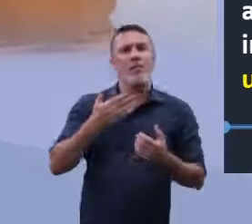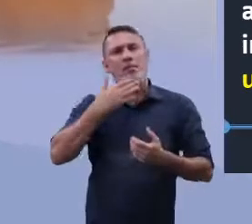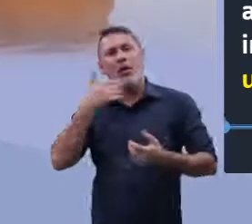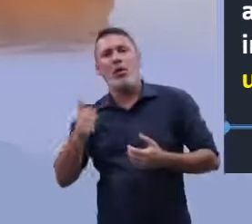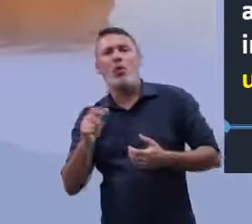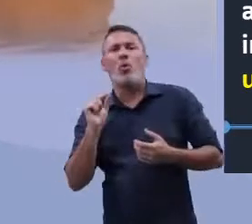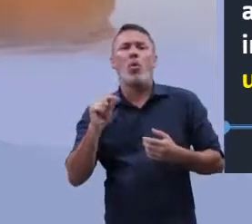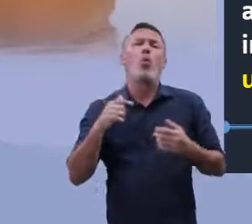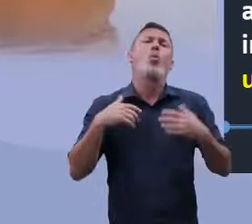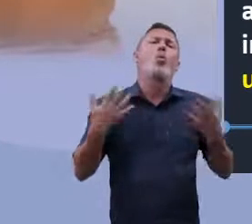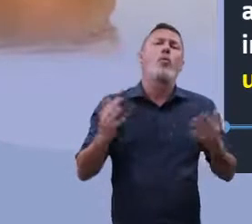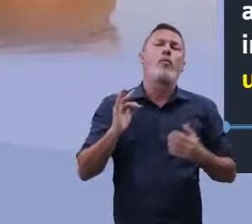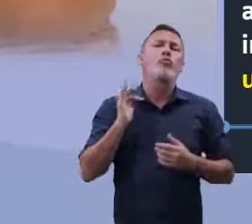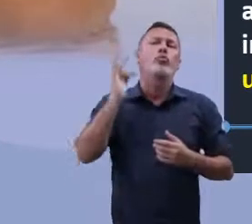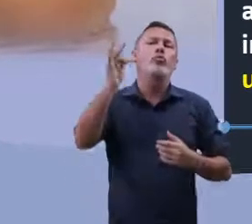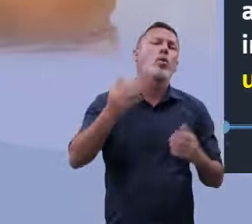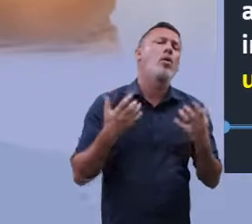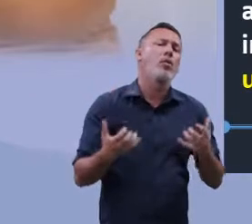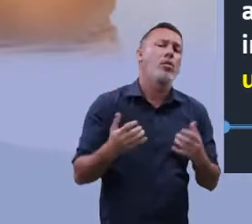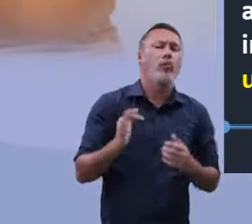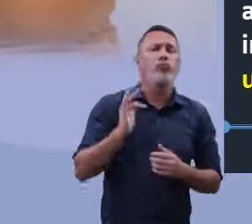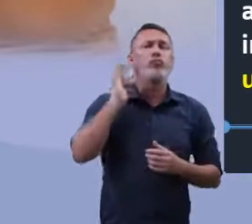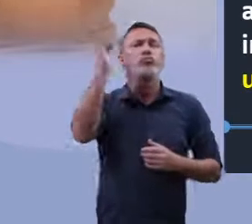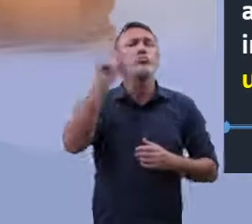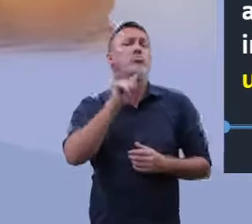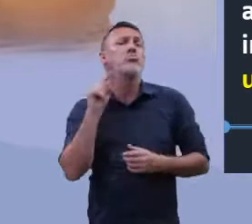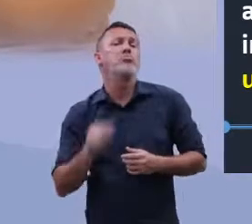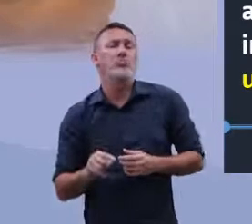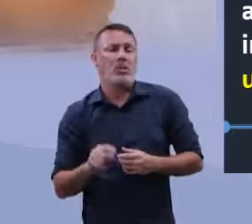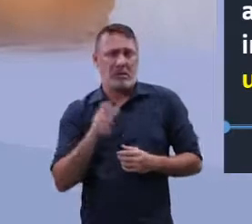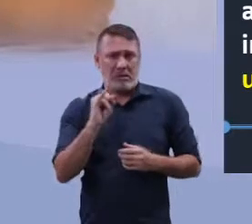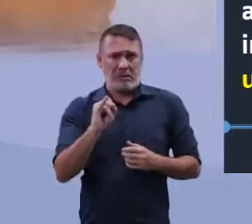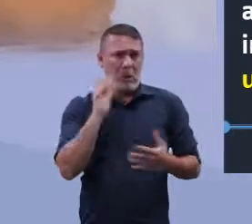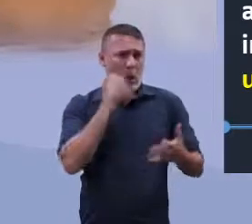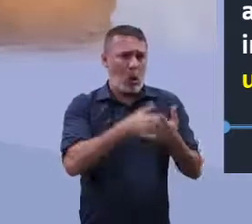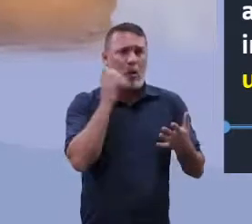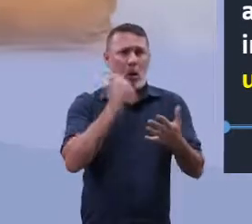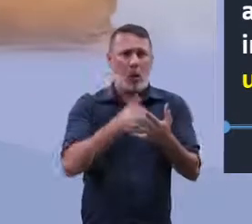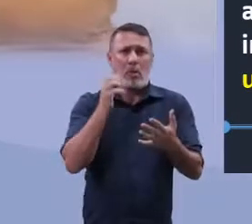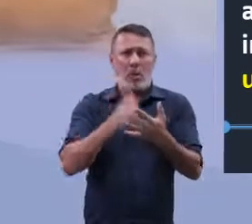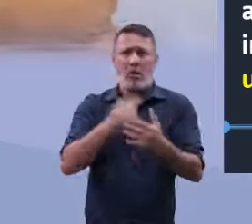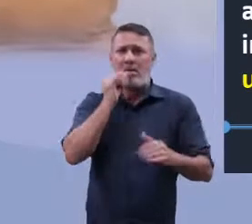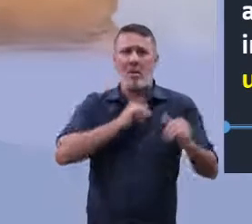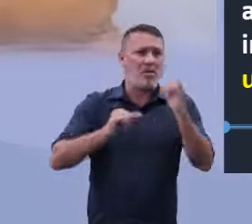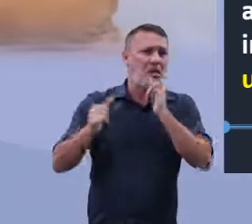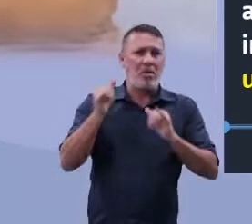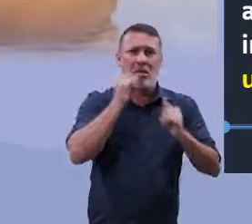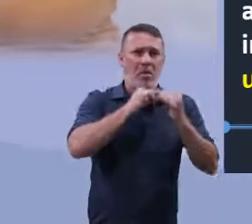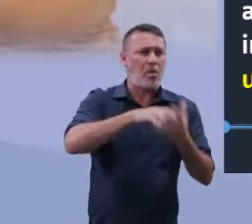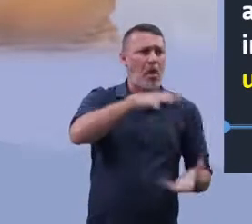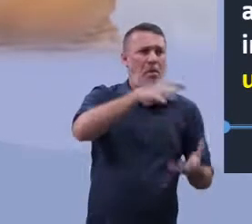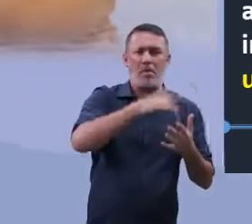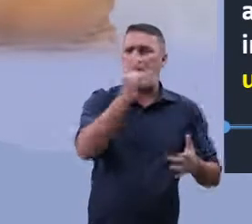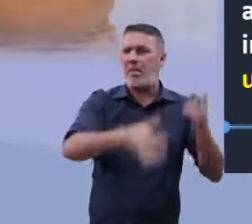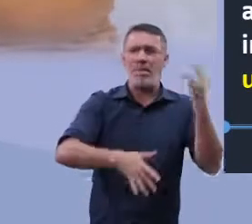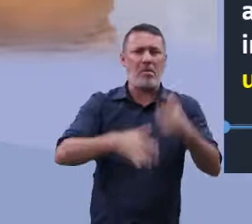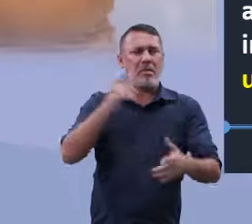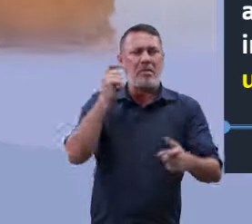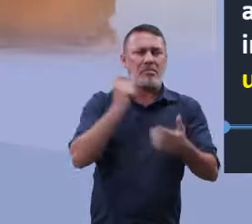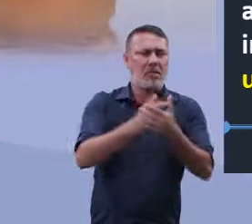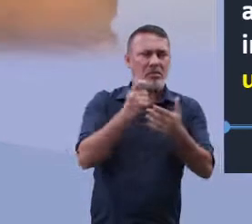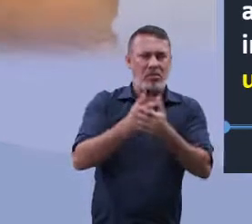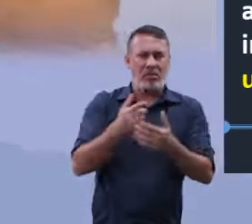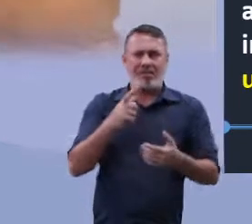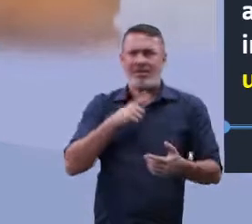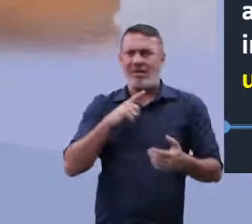que queremos. Qual o futuro que queremos? Que futuro é esse? Será que o consumismo hoje, né, foi muito